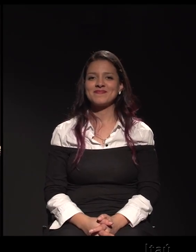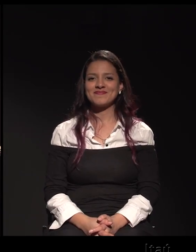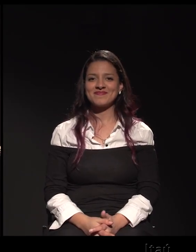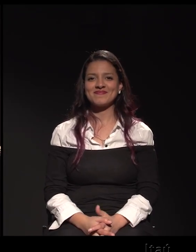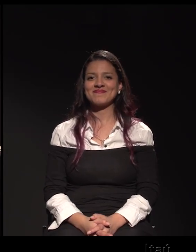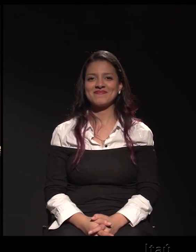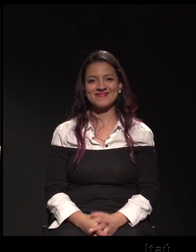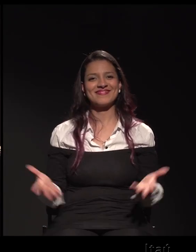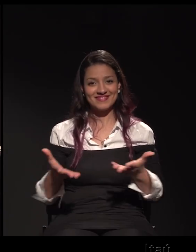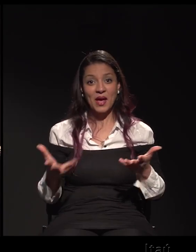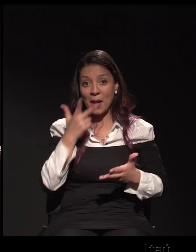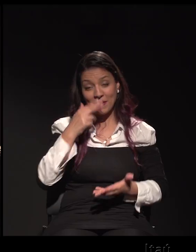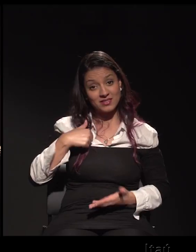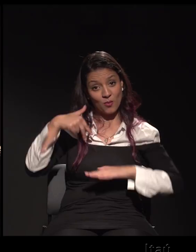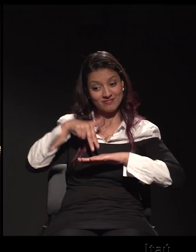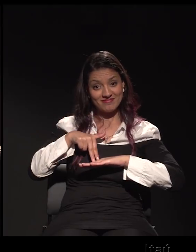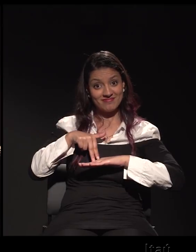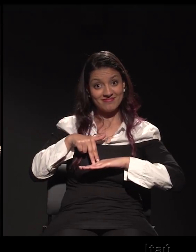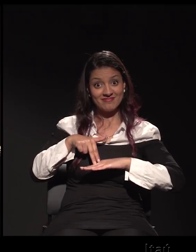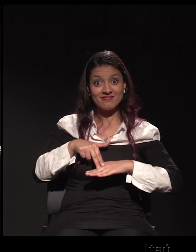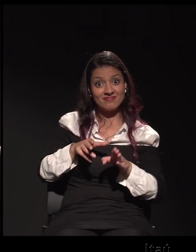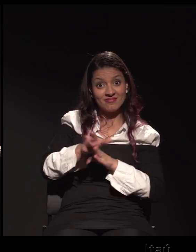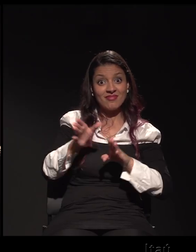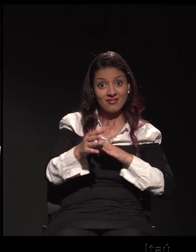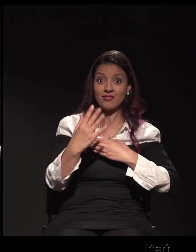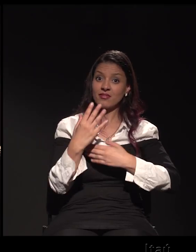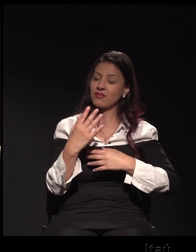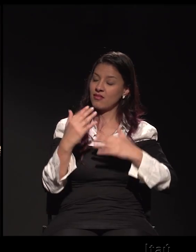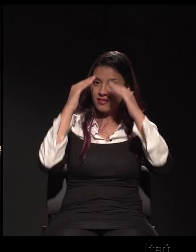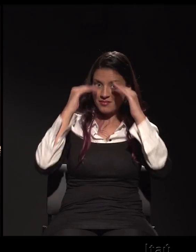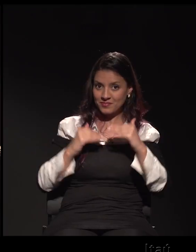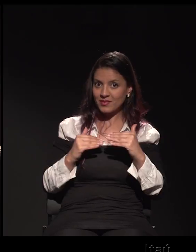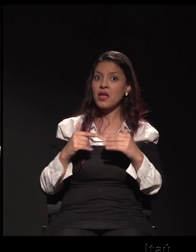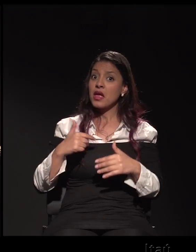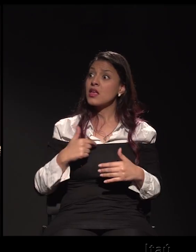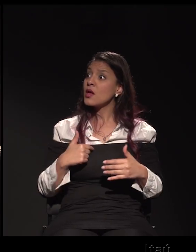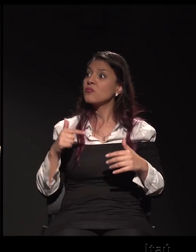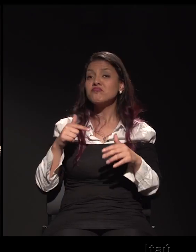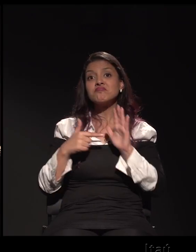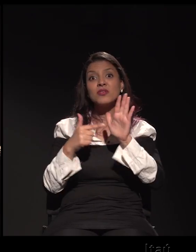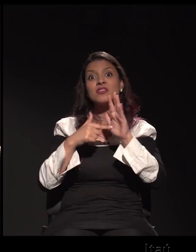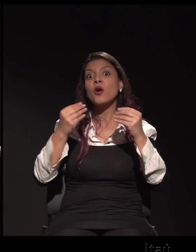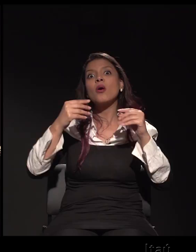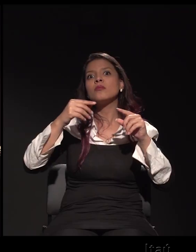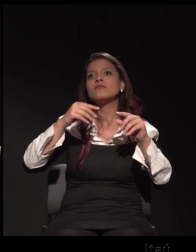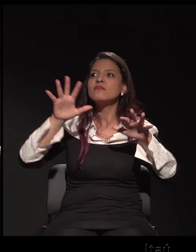Então, eu vou reger. Agora a gente vai cantar a paisagem. Porque a gente pode andar numa cidade.